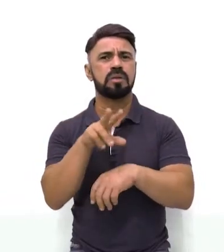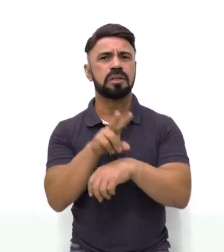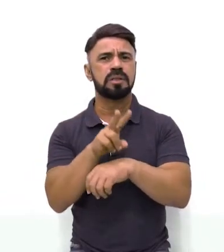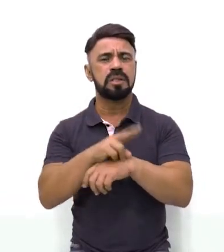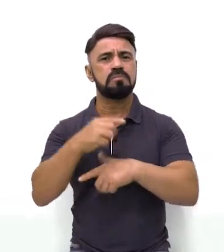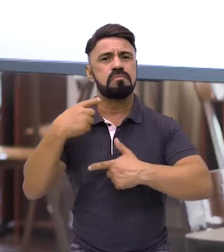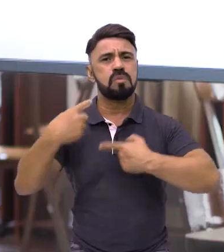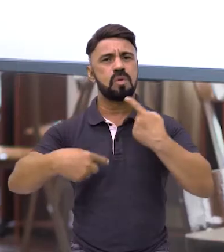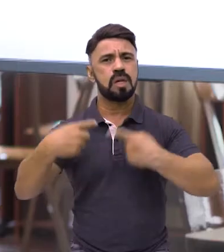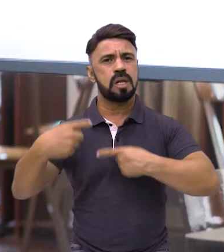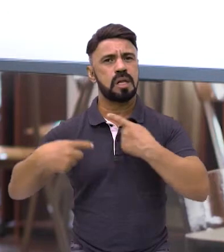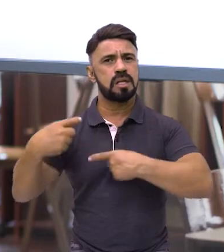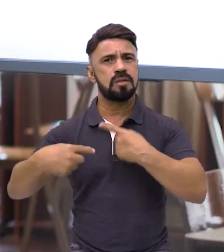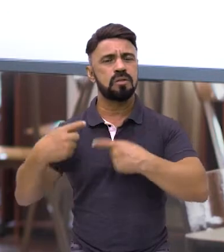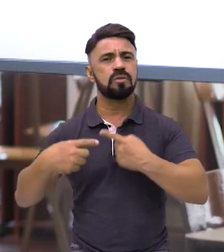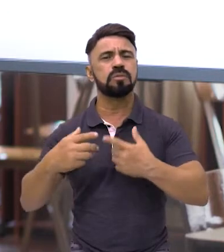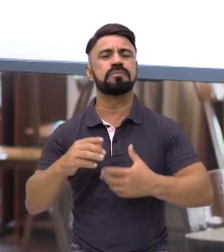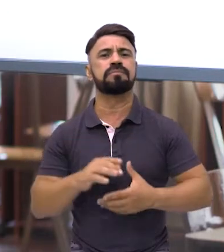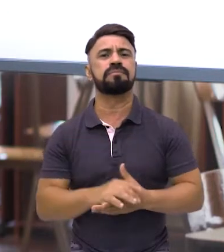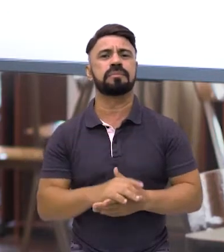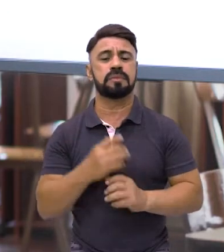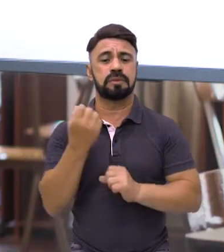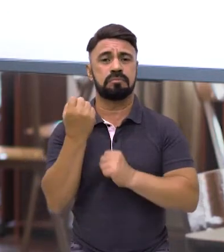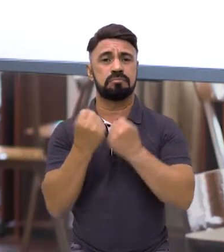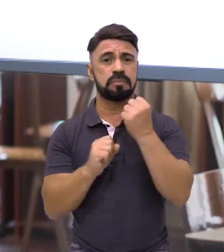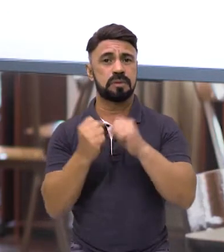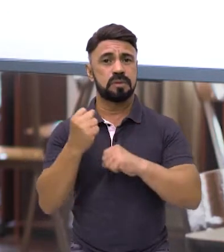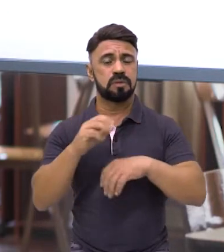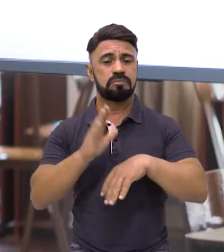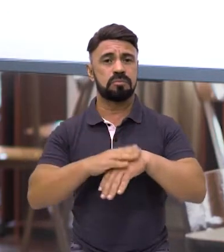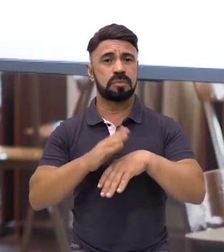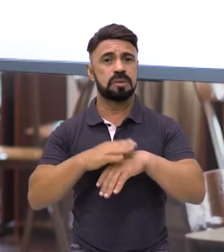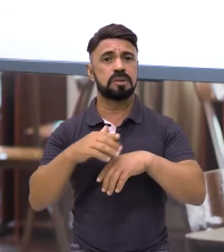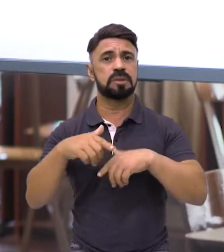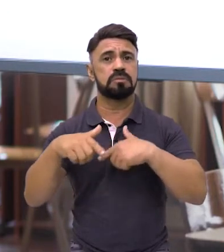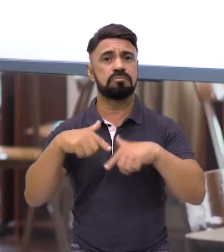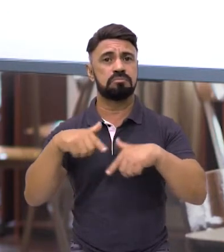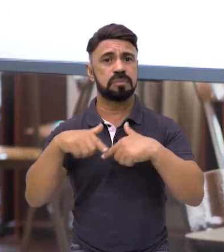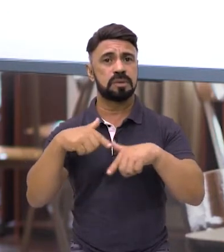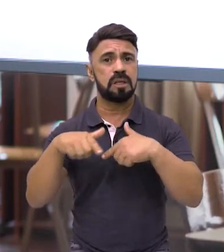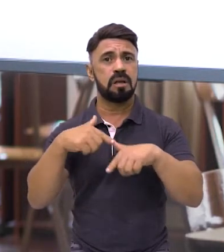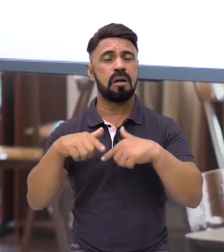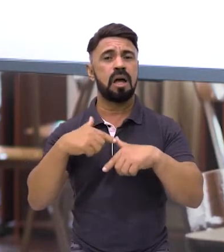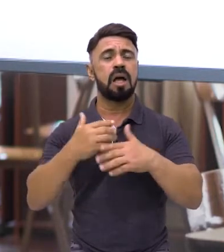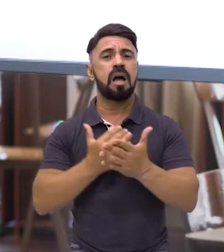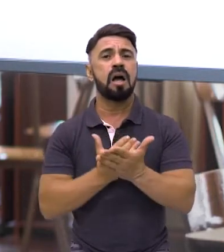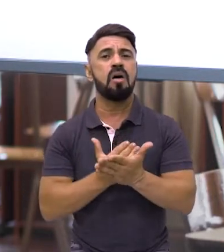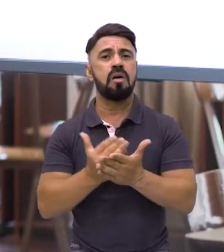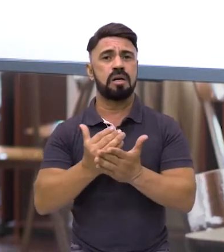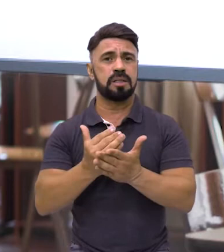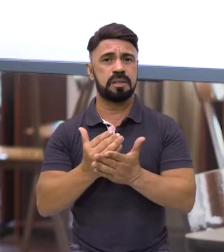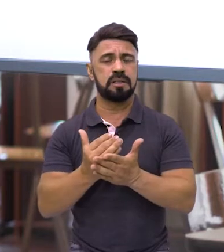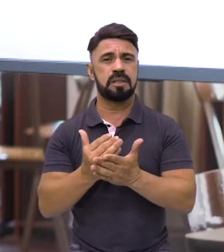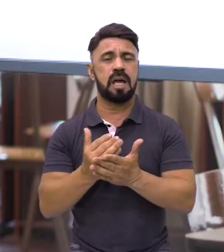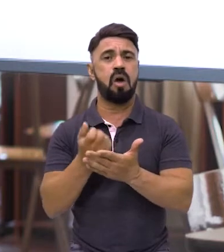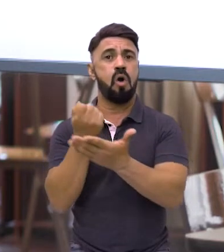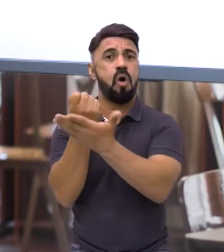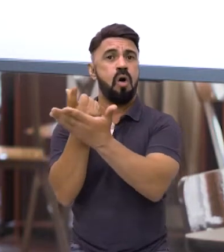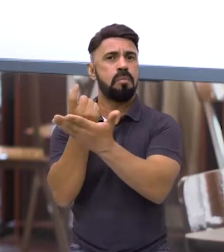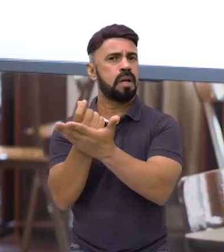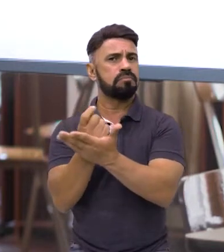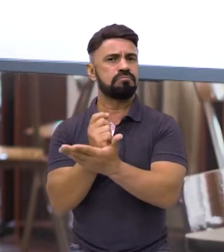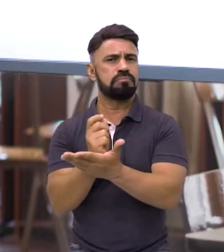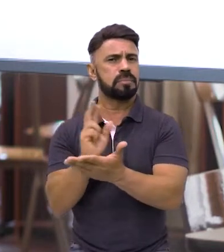protecionismo político nesse meio de produção. Ou seja, vamos passar a produzir e não mais